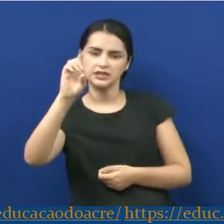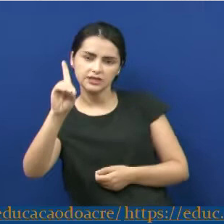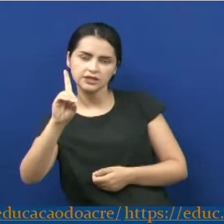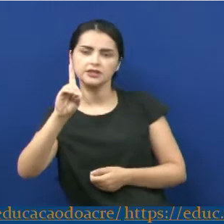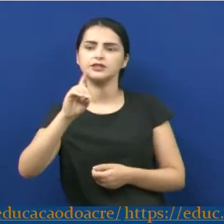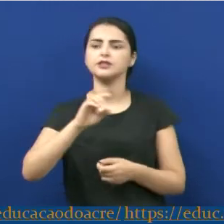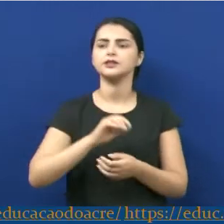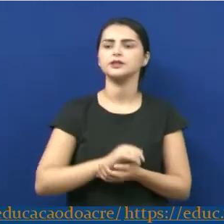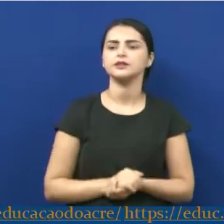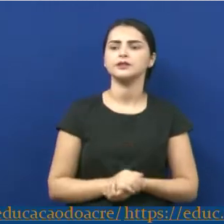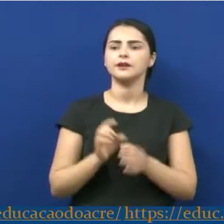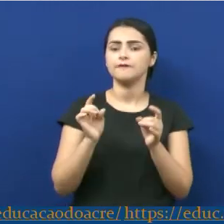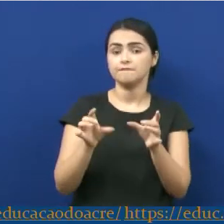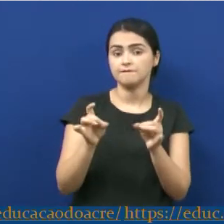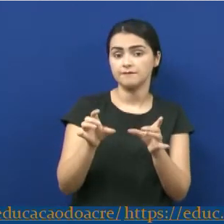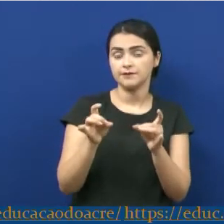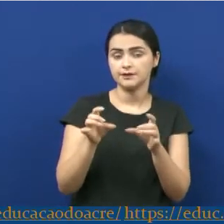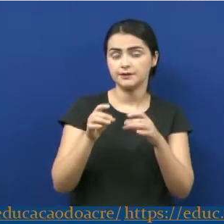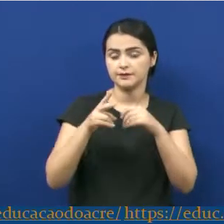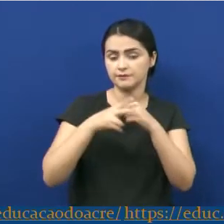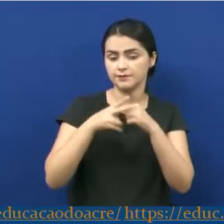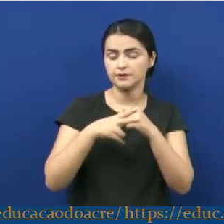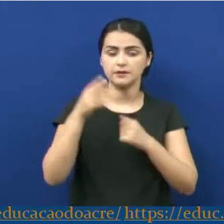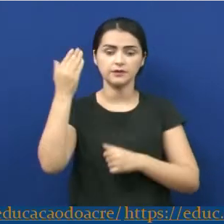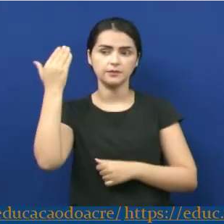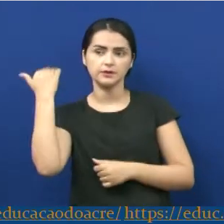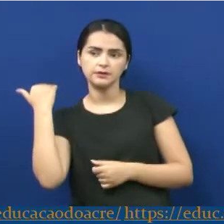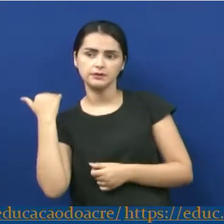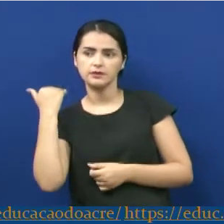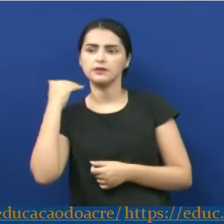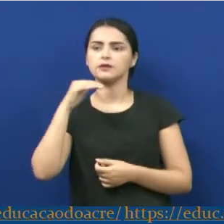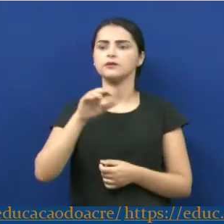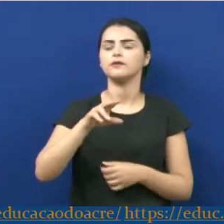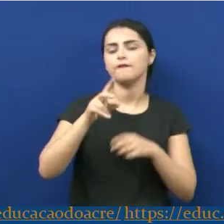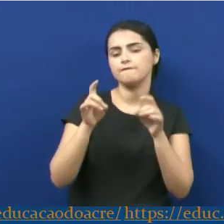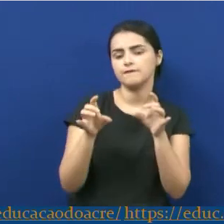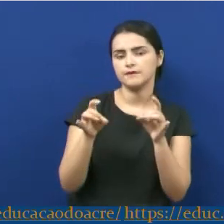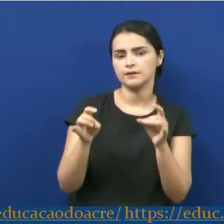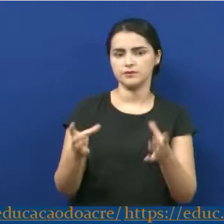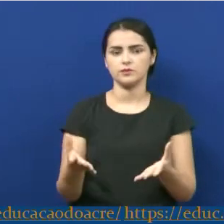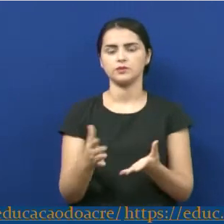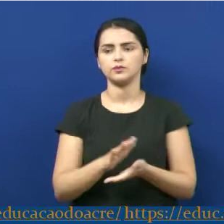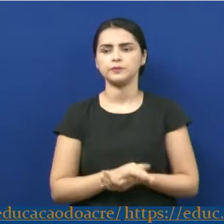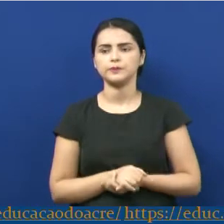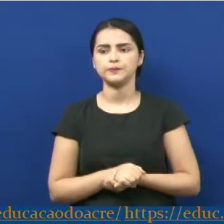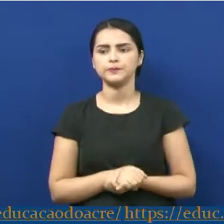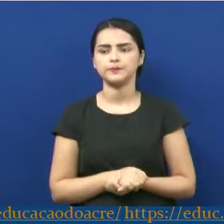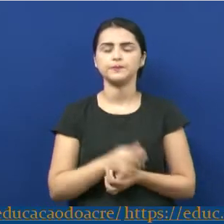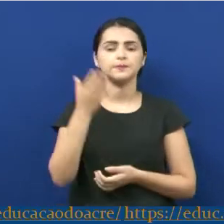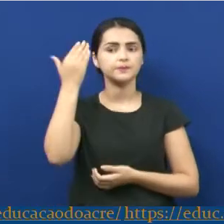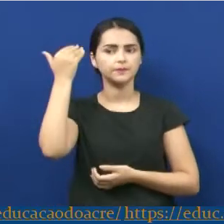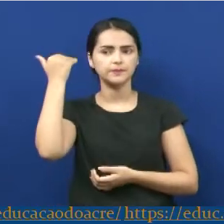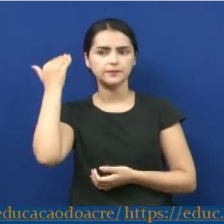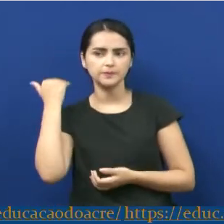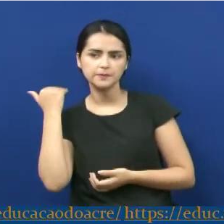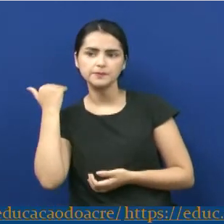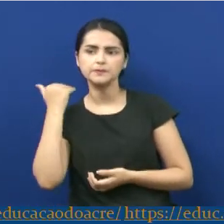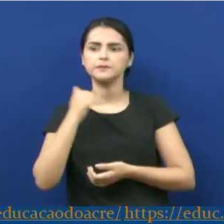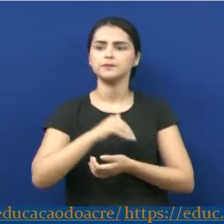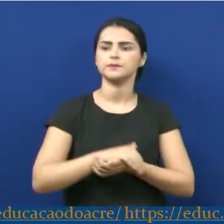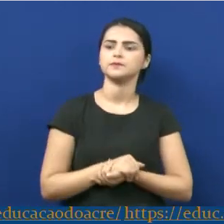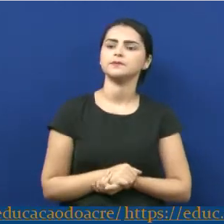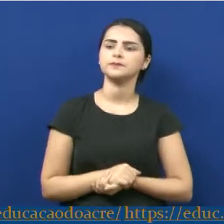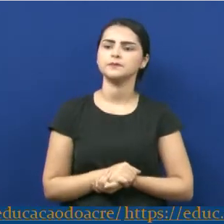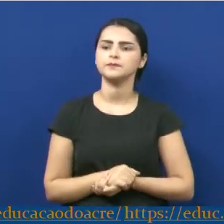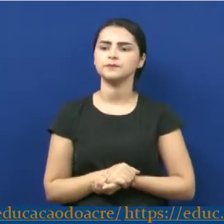Sell, o verbo vender, no passado fica sold, vendeu. Wear, no passado, o verbo, no